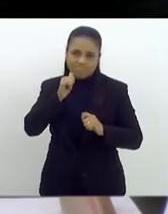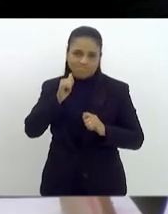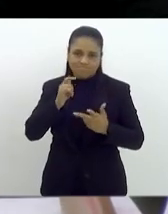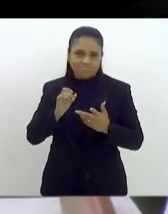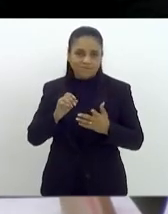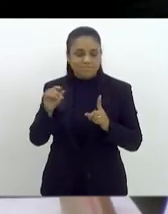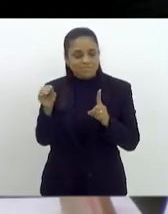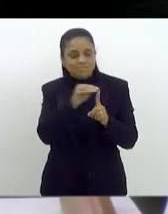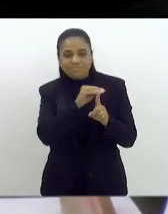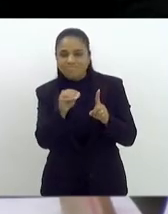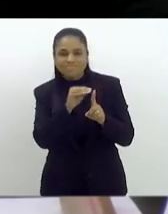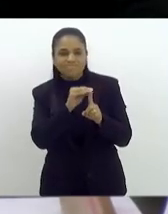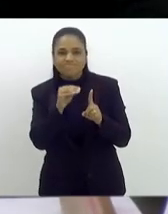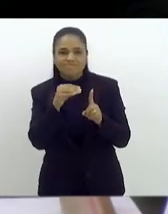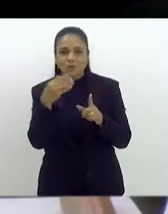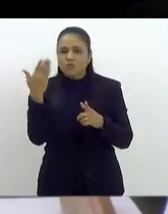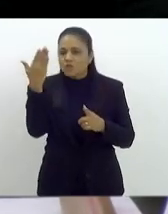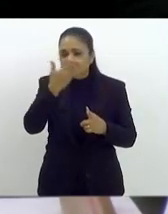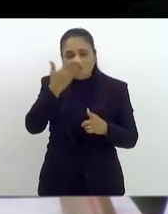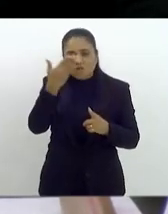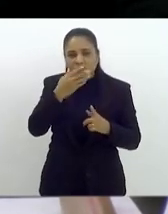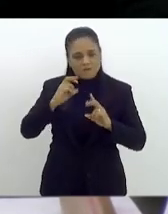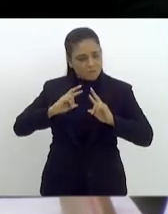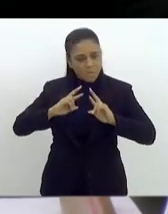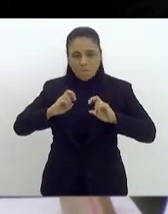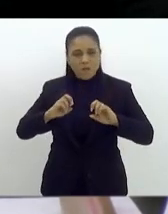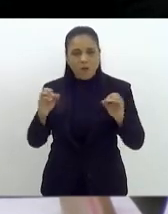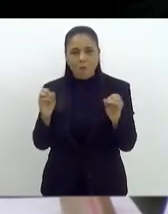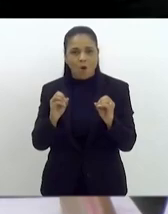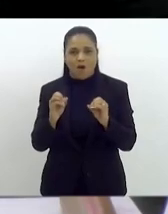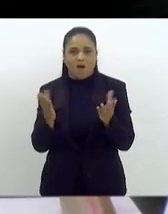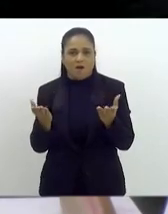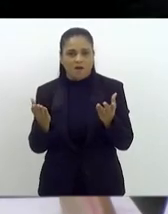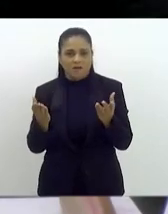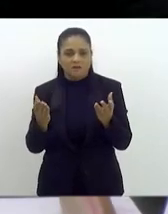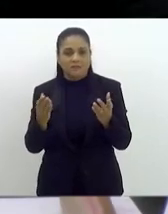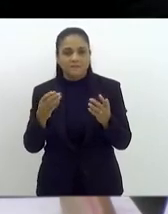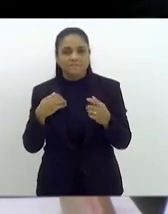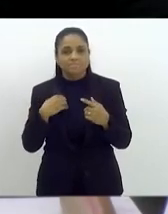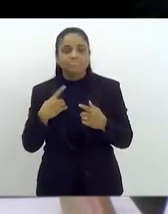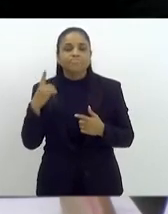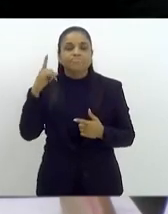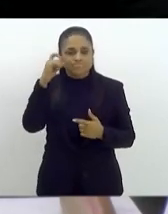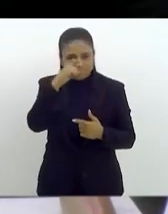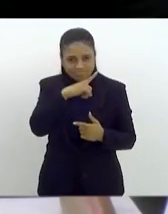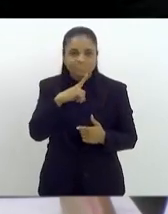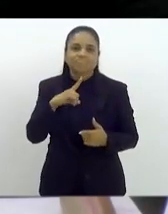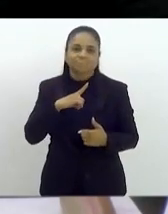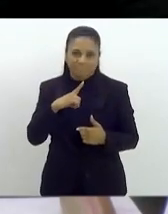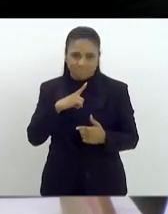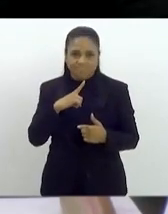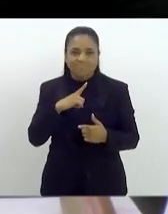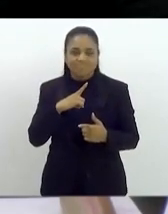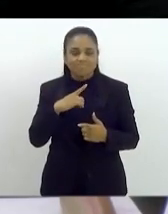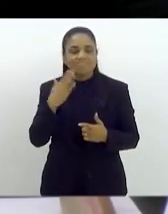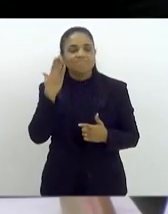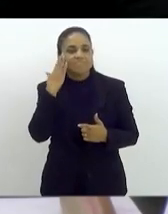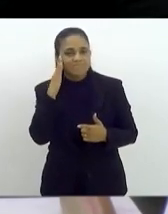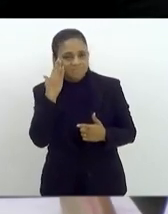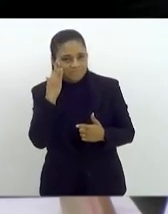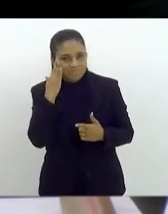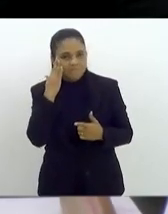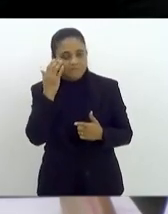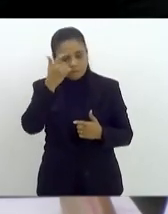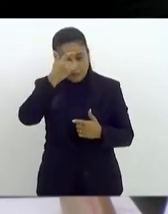vitimização ela não se enxerga como vítima e até mesmo por isso tem dificuldade de entender que